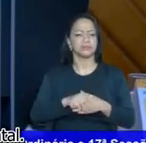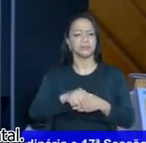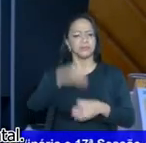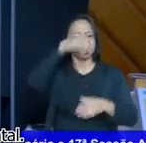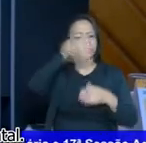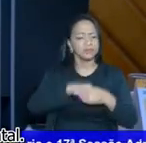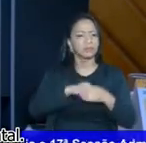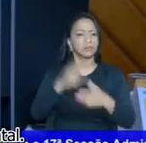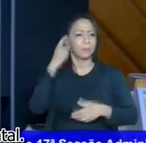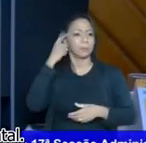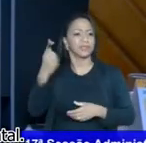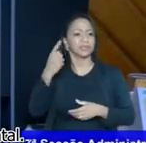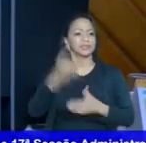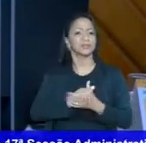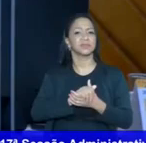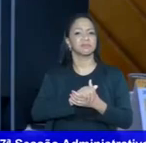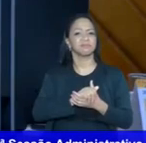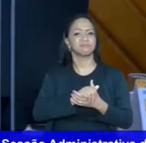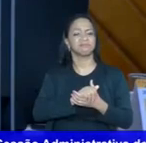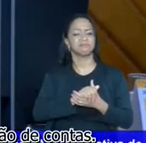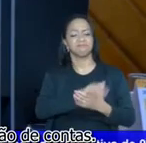da cognição horizontal.